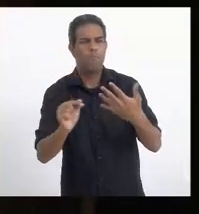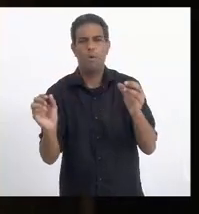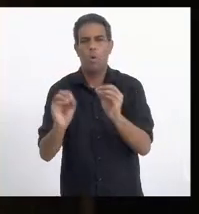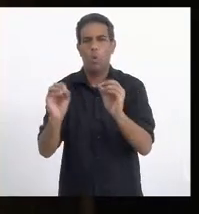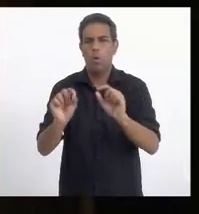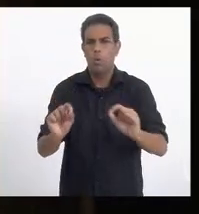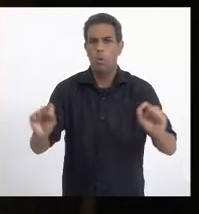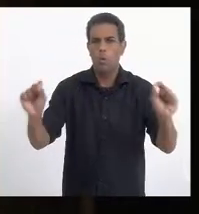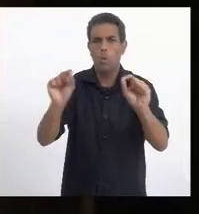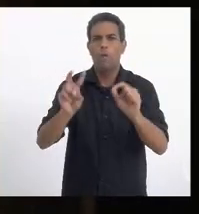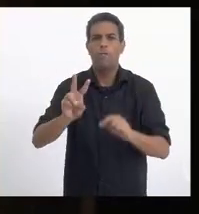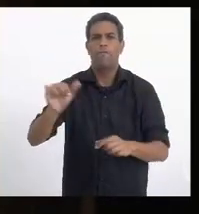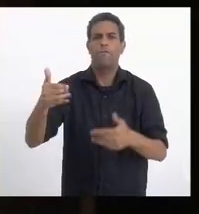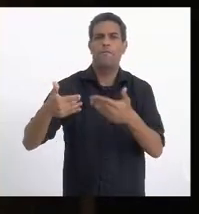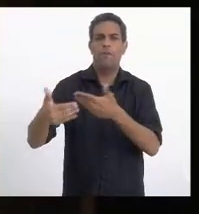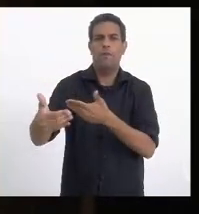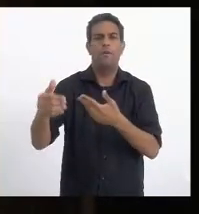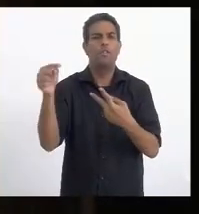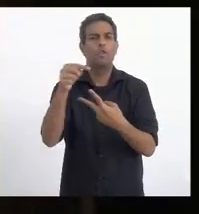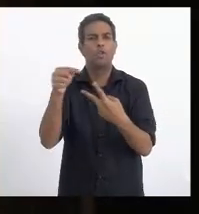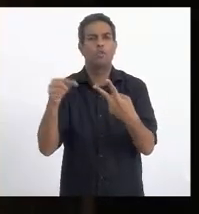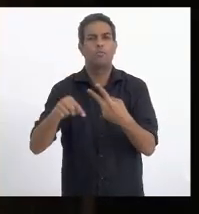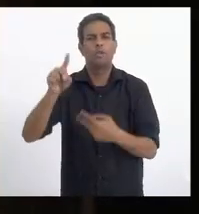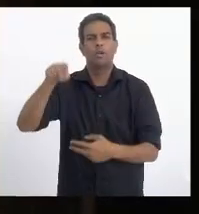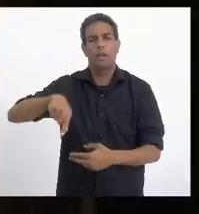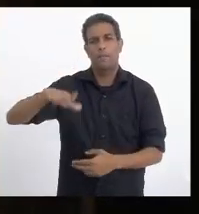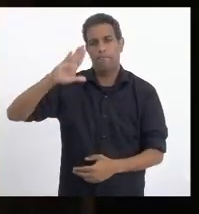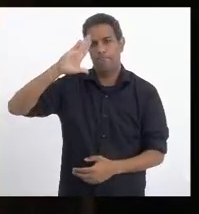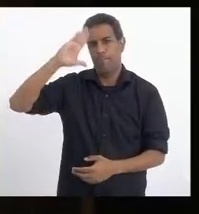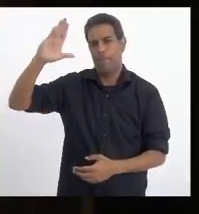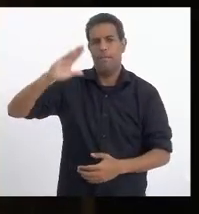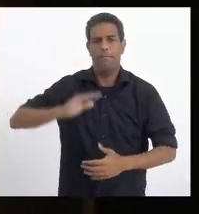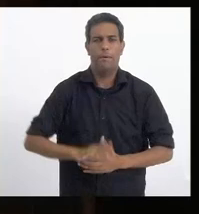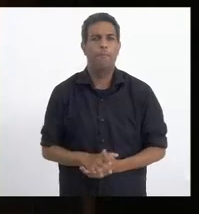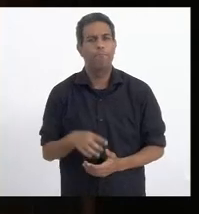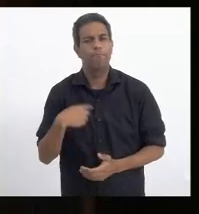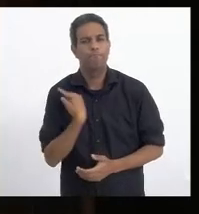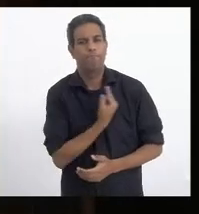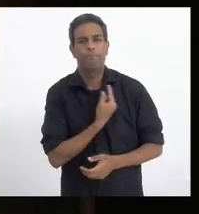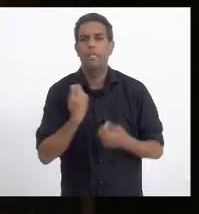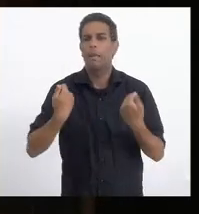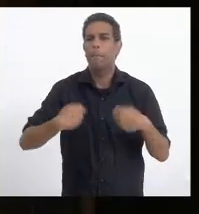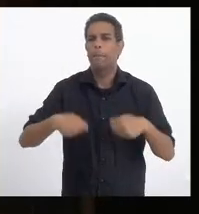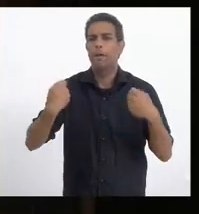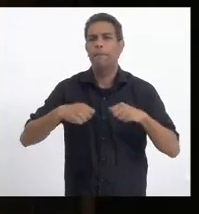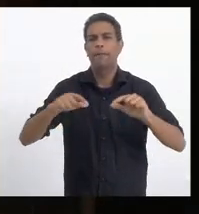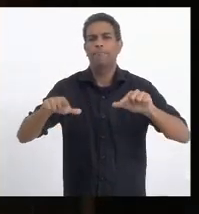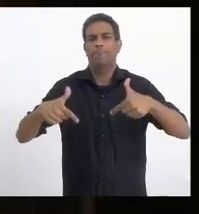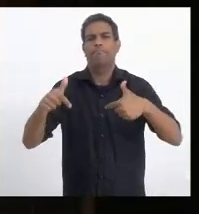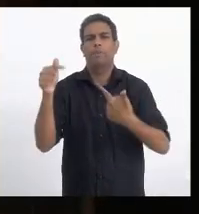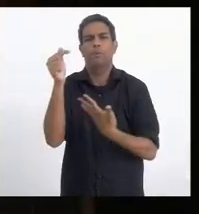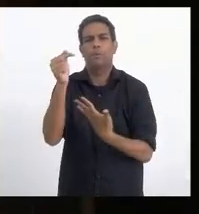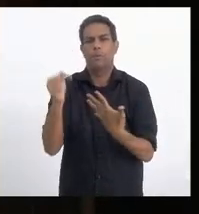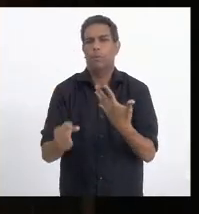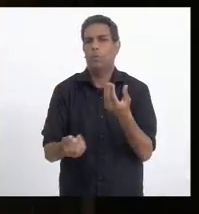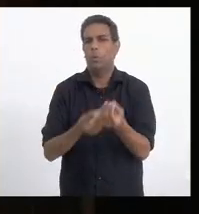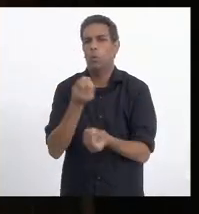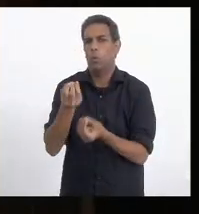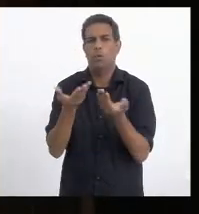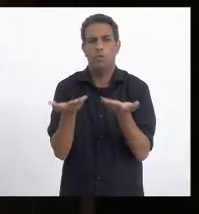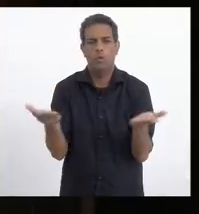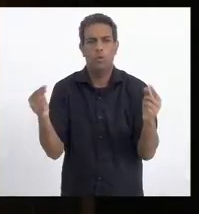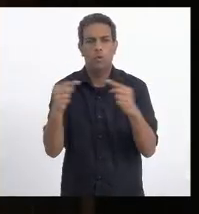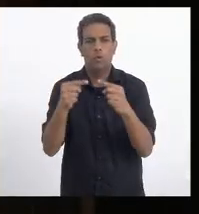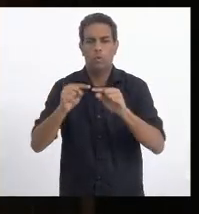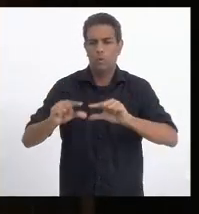delas que eu pensei que serão estudados porém: eu acho que são importantes e que a gente tem que citar aqui que a questão